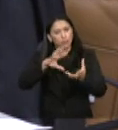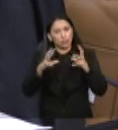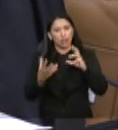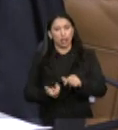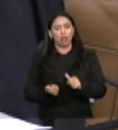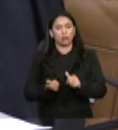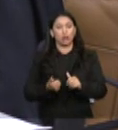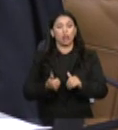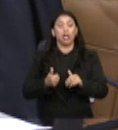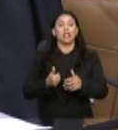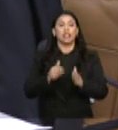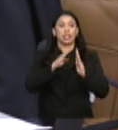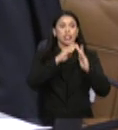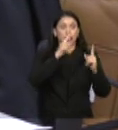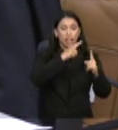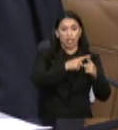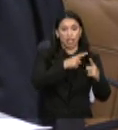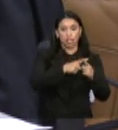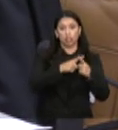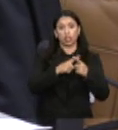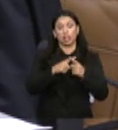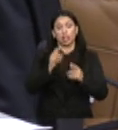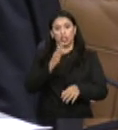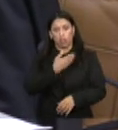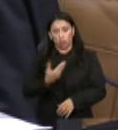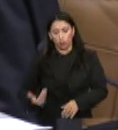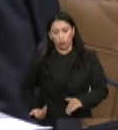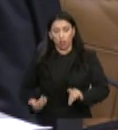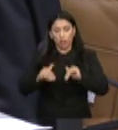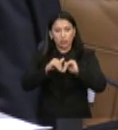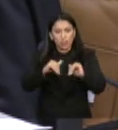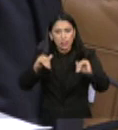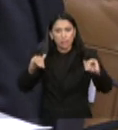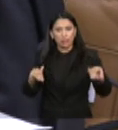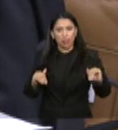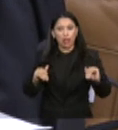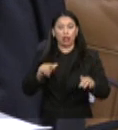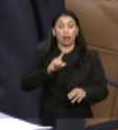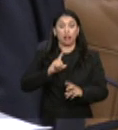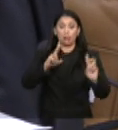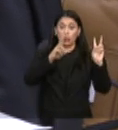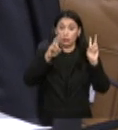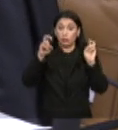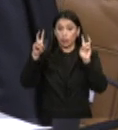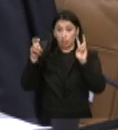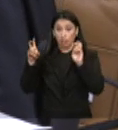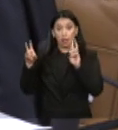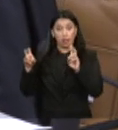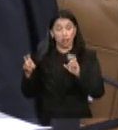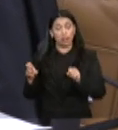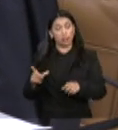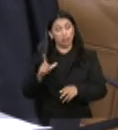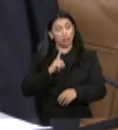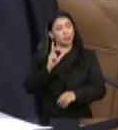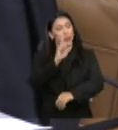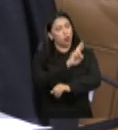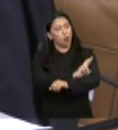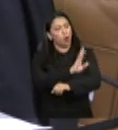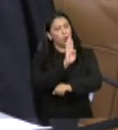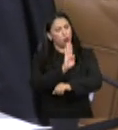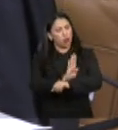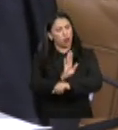proclamação da república o federalismo todos esses foram temas e princípios pelos quais